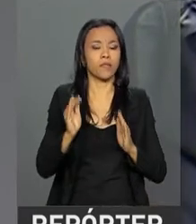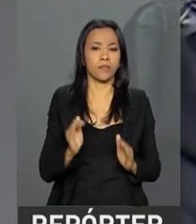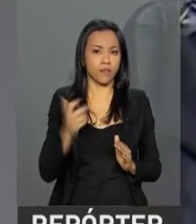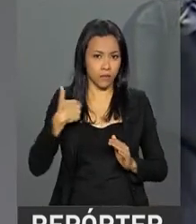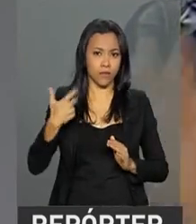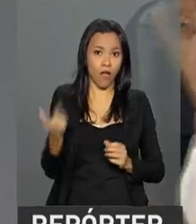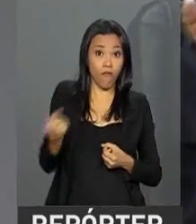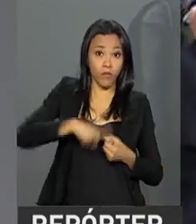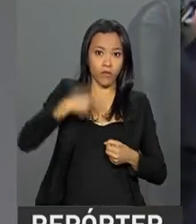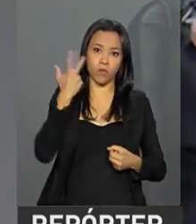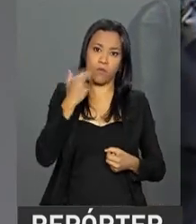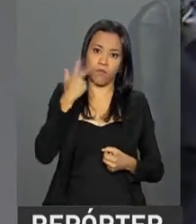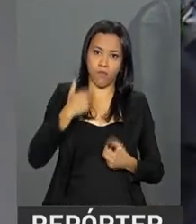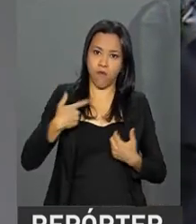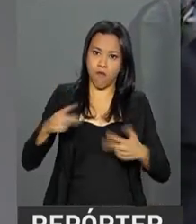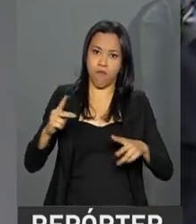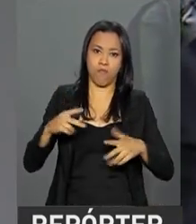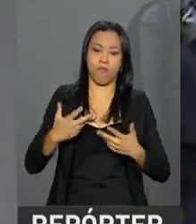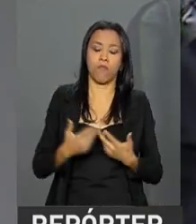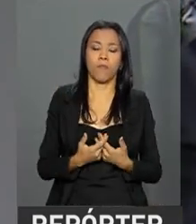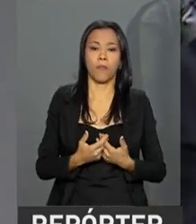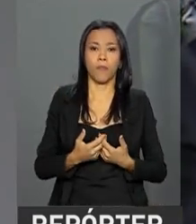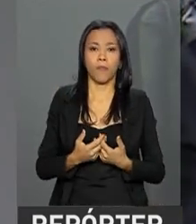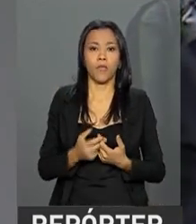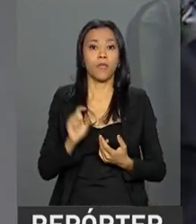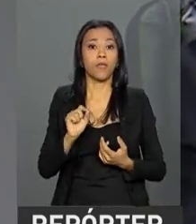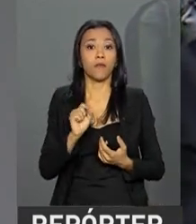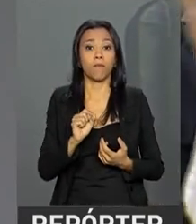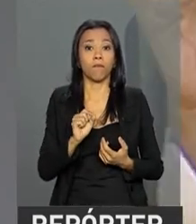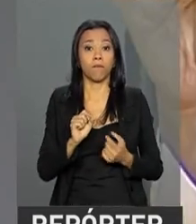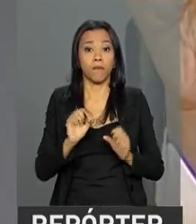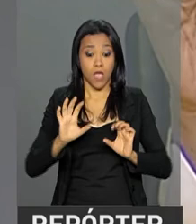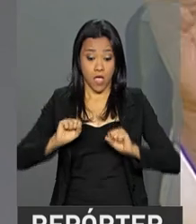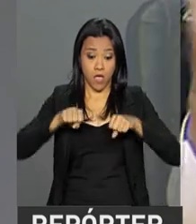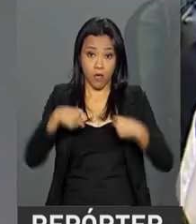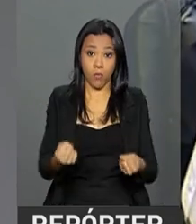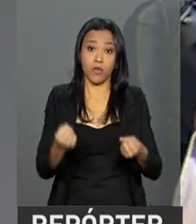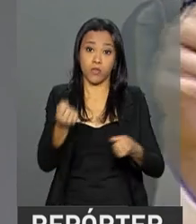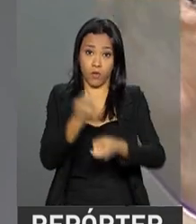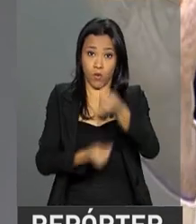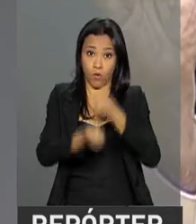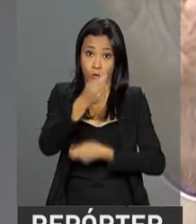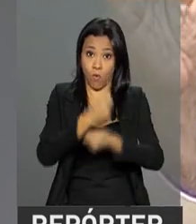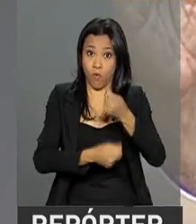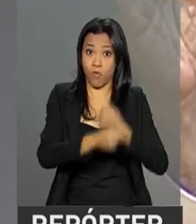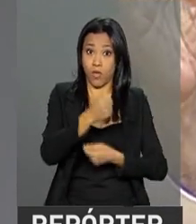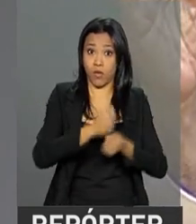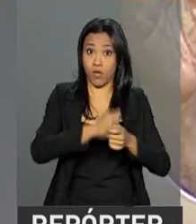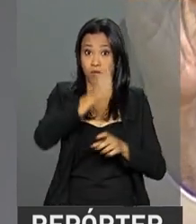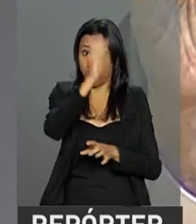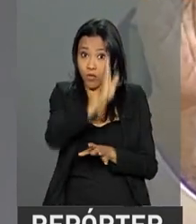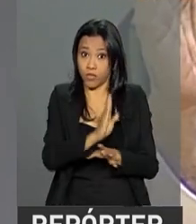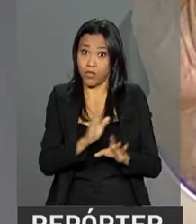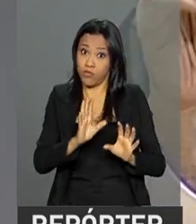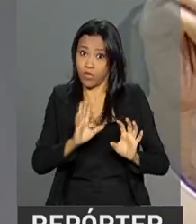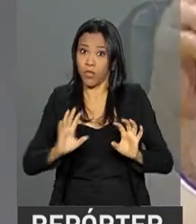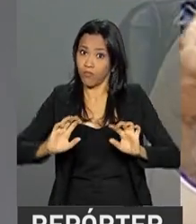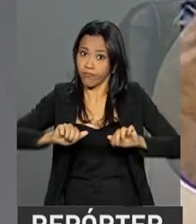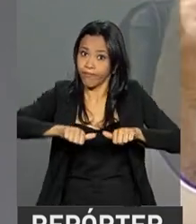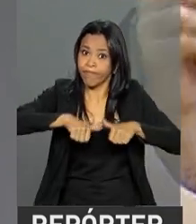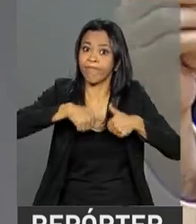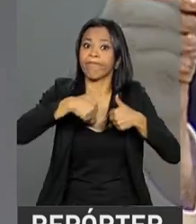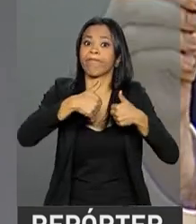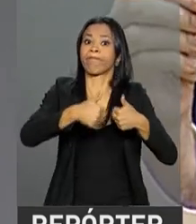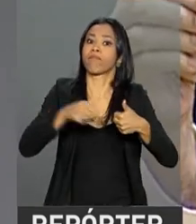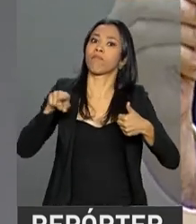normalidade que conjugado com a recuperação econômica do país já em curso é